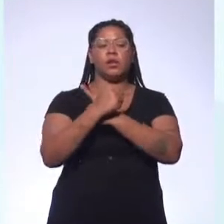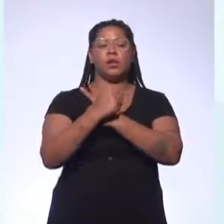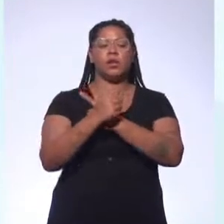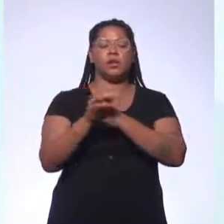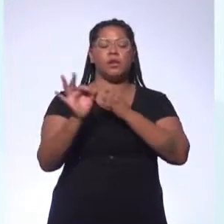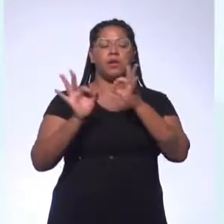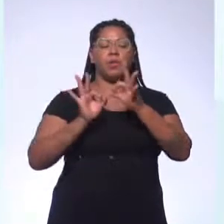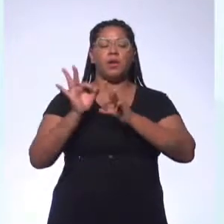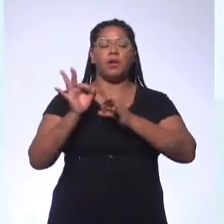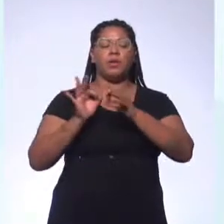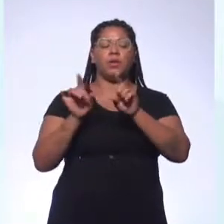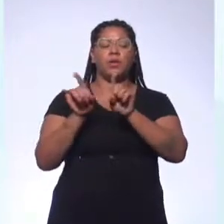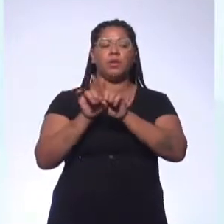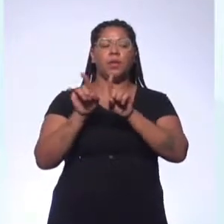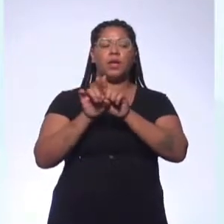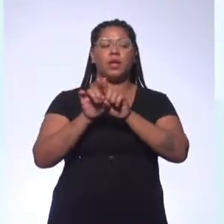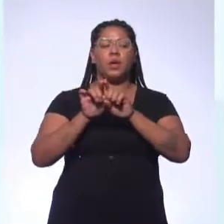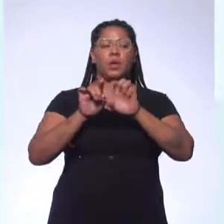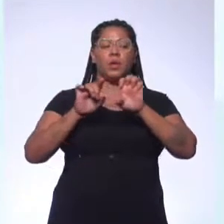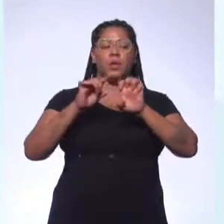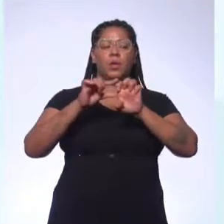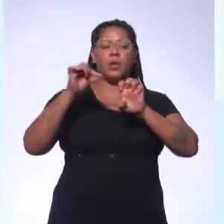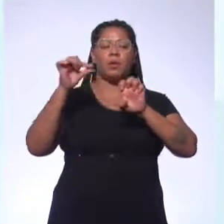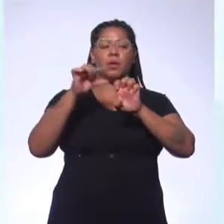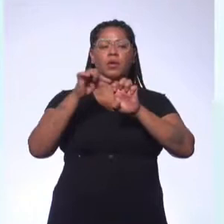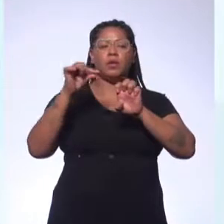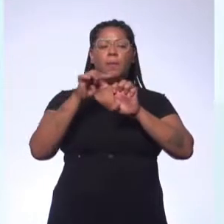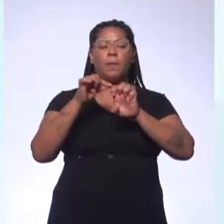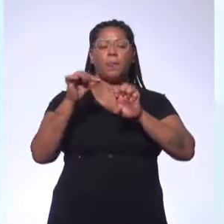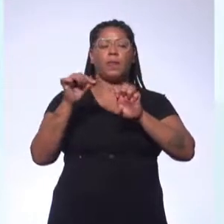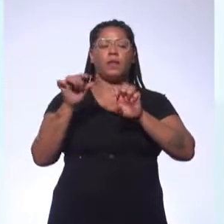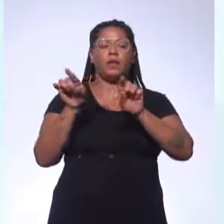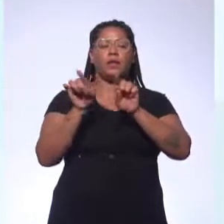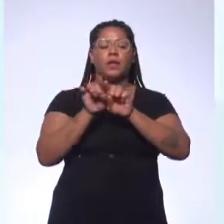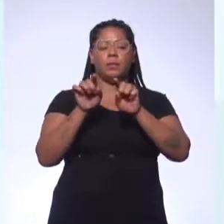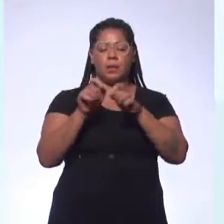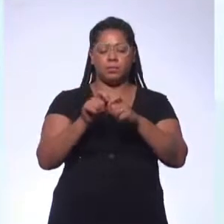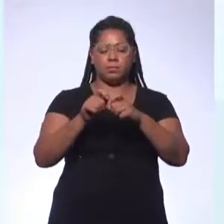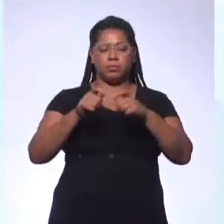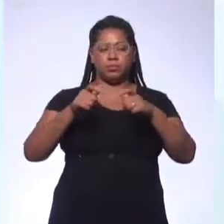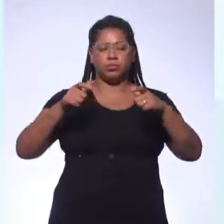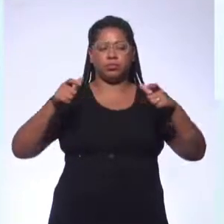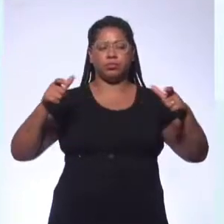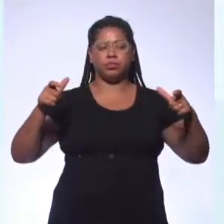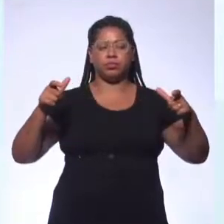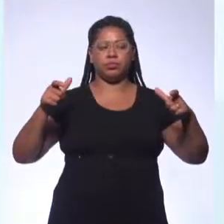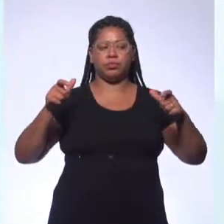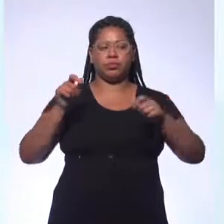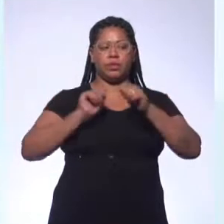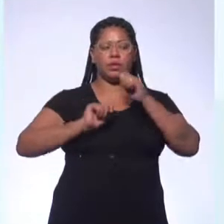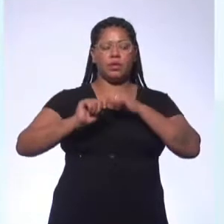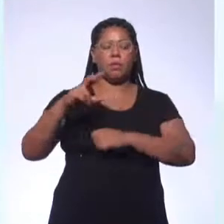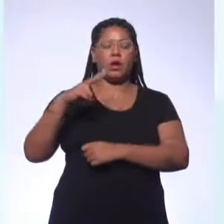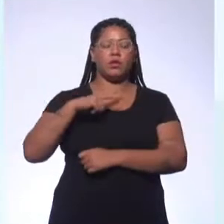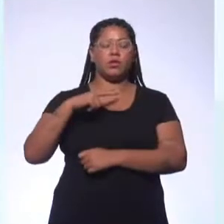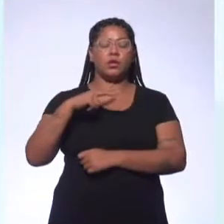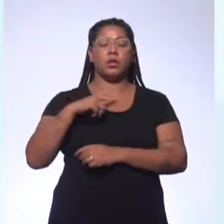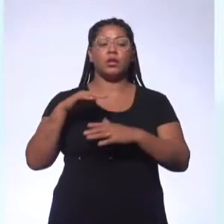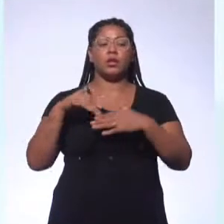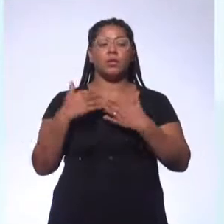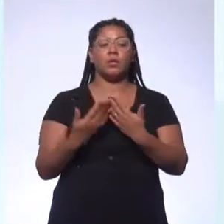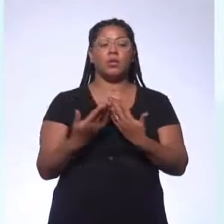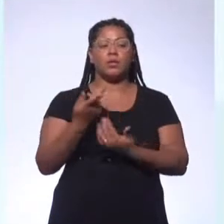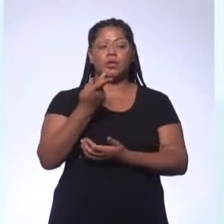o empreendedorismo e o crescimento da iniciativa privada. Então, quando nós já